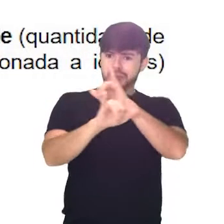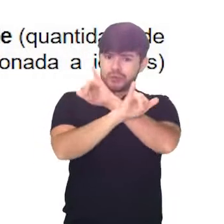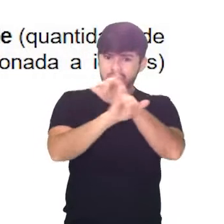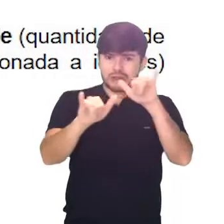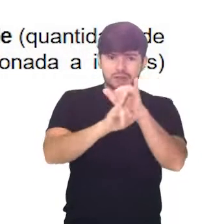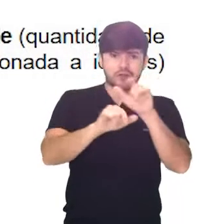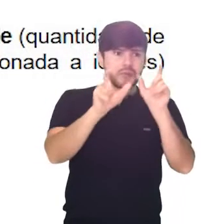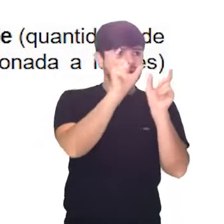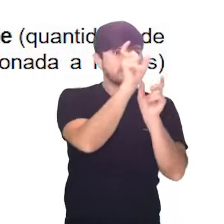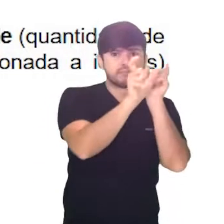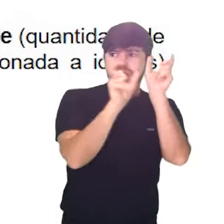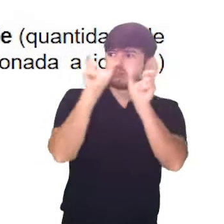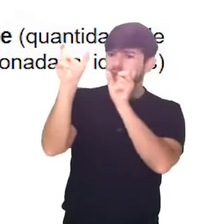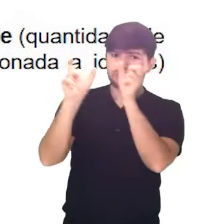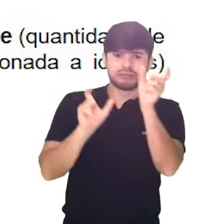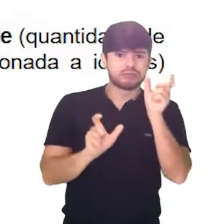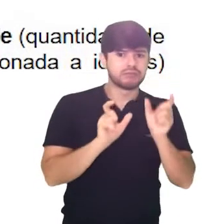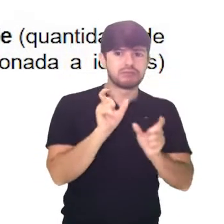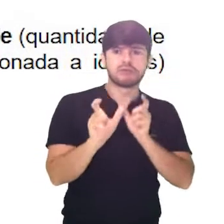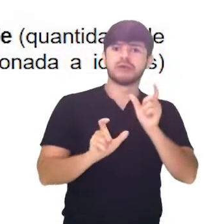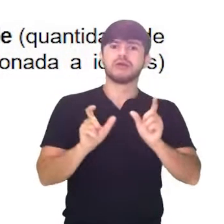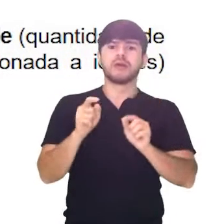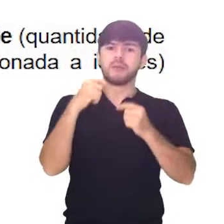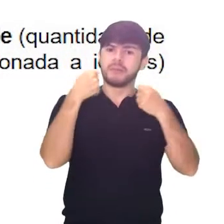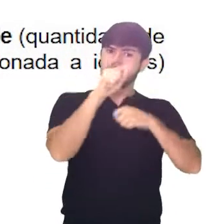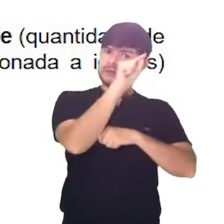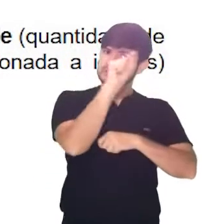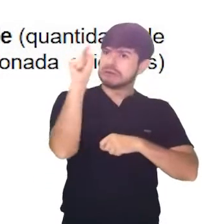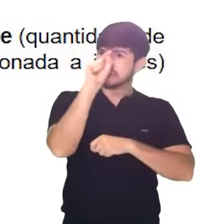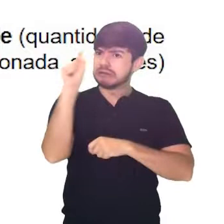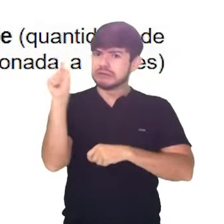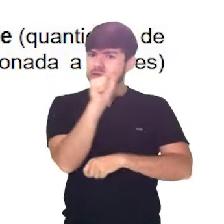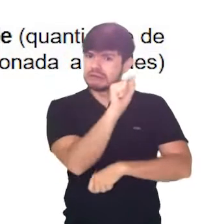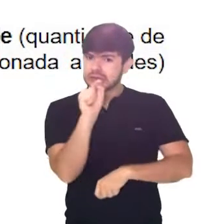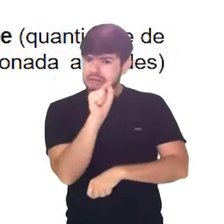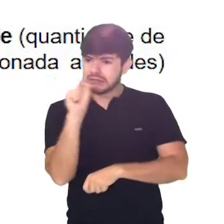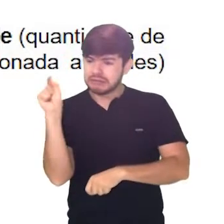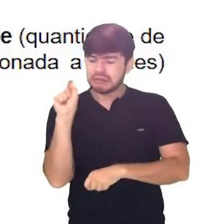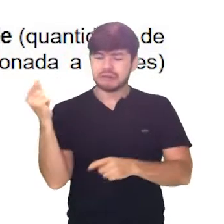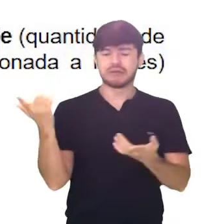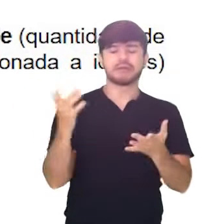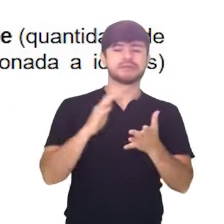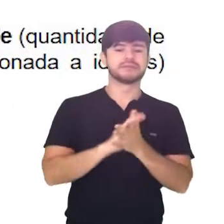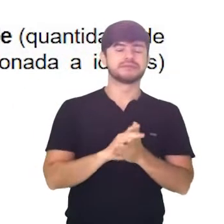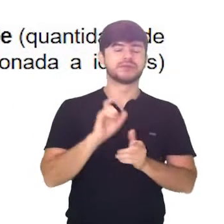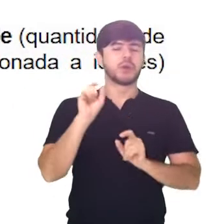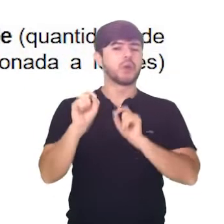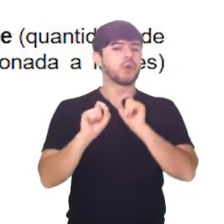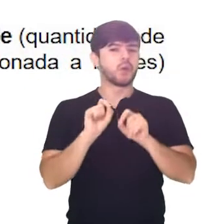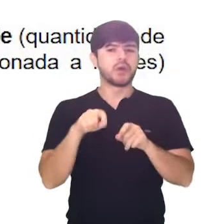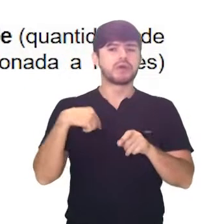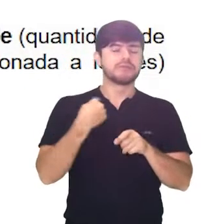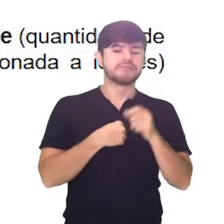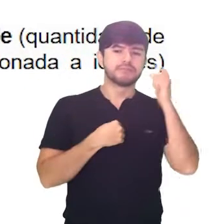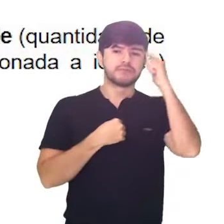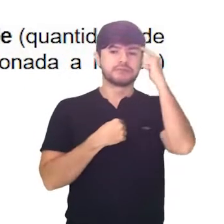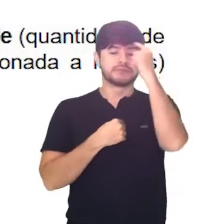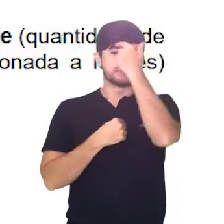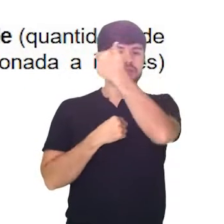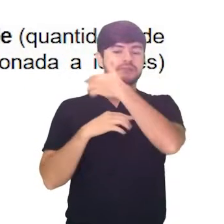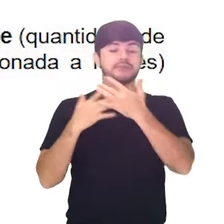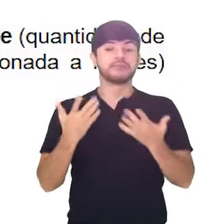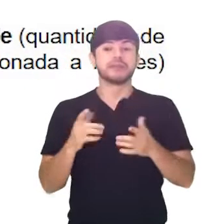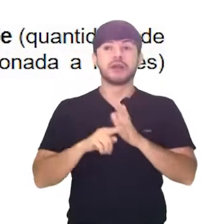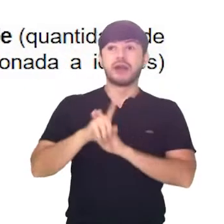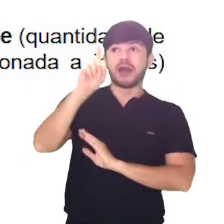importante ir marcando esses dados para não se perder no contexto do texto, tá bom? Vamos lá, o que a gente vai fazer com isso? A partir da leitura